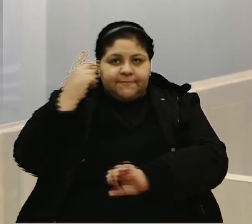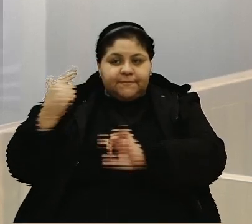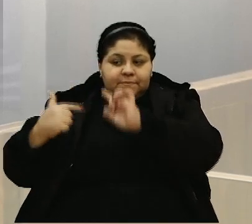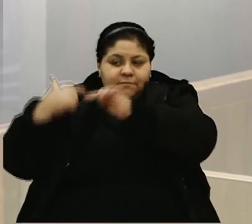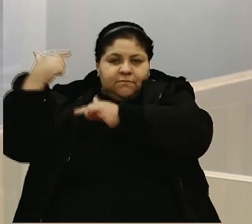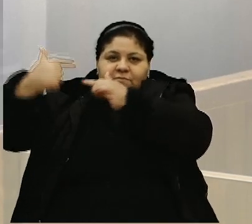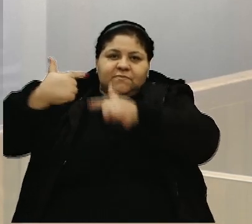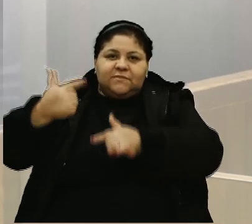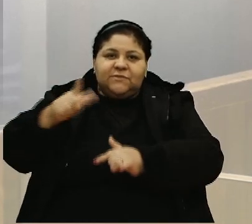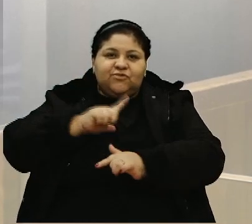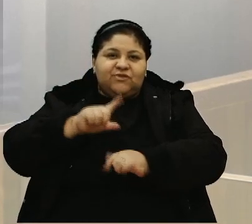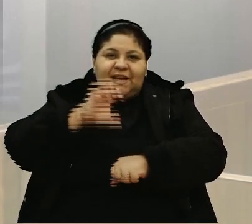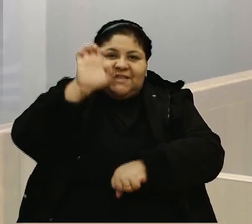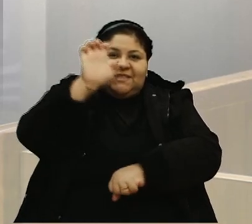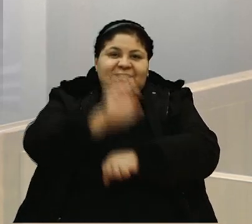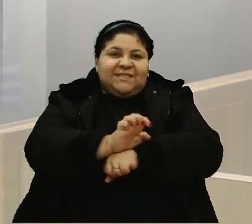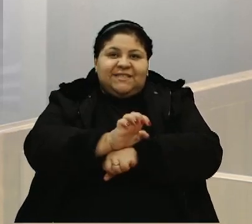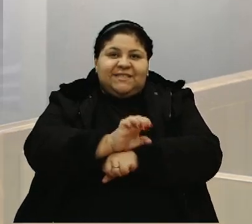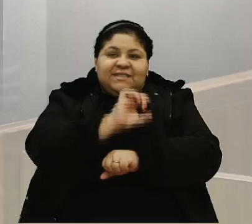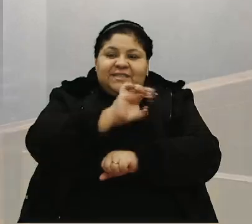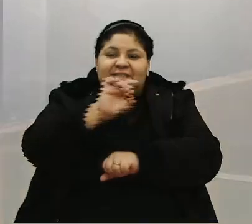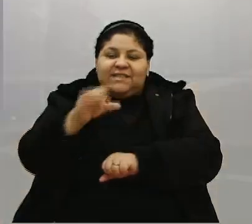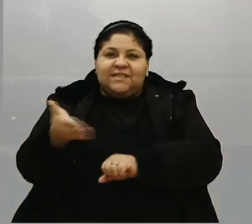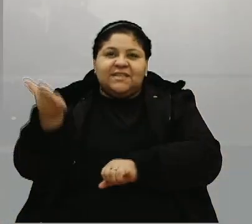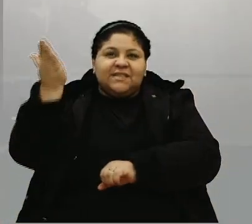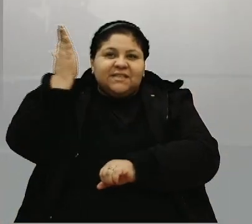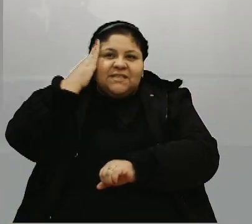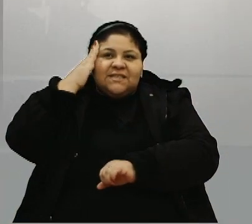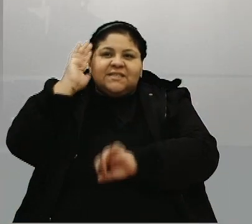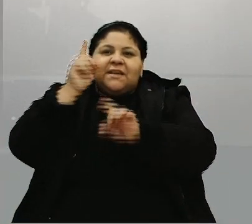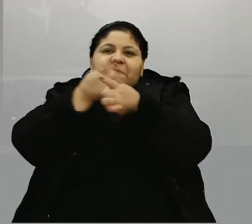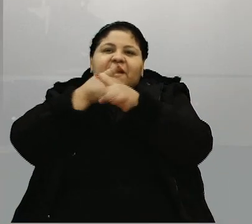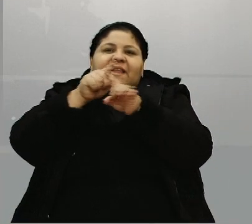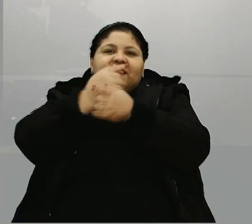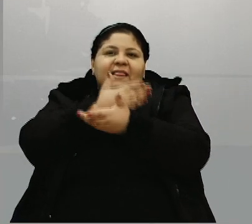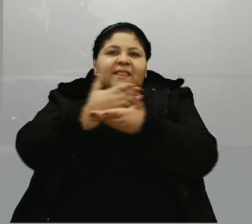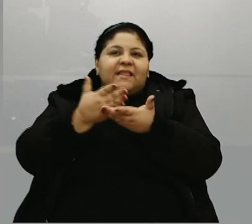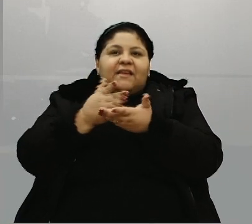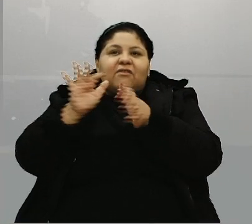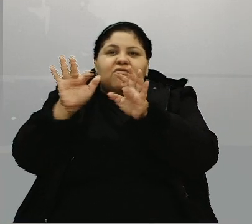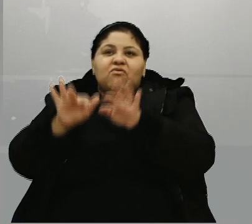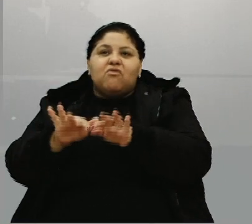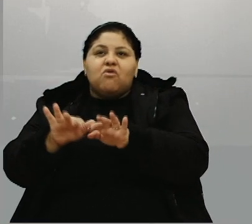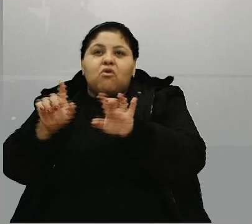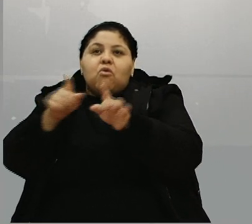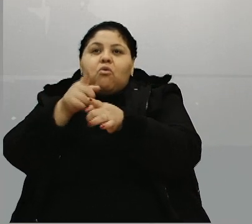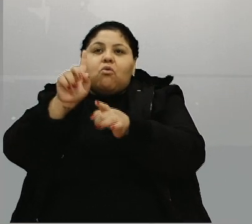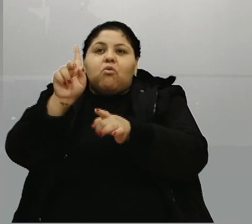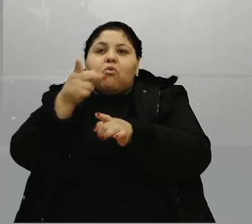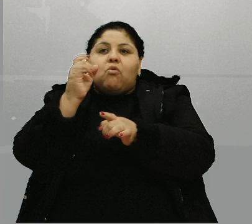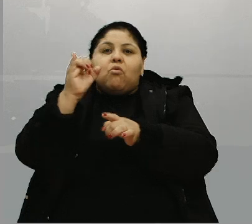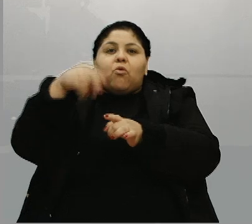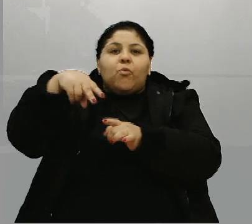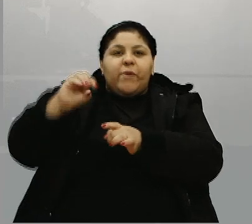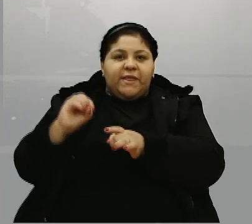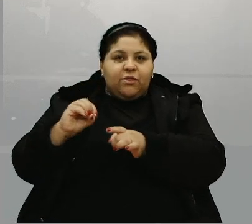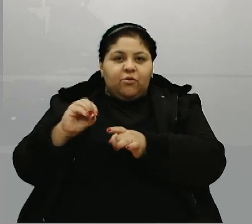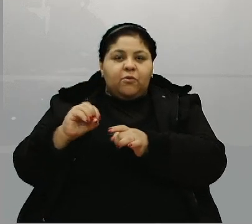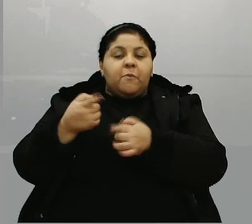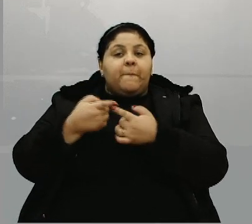Não existe estado onde cada um saiba cantar de ponta a ponta o seu hino. Mas, ao mesmo